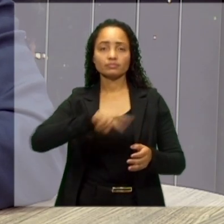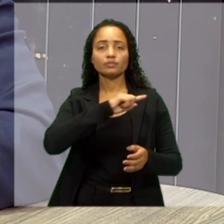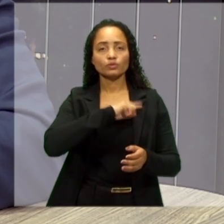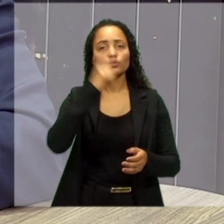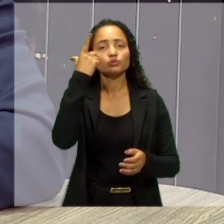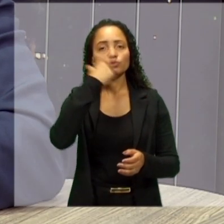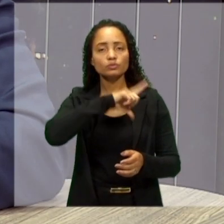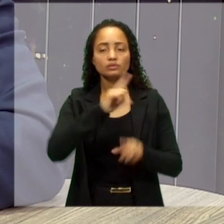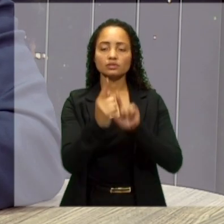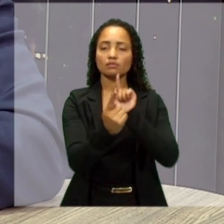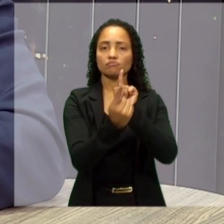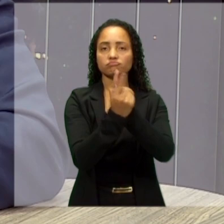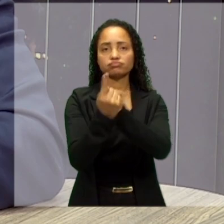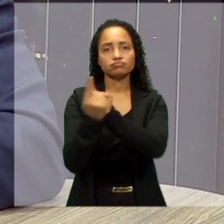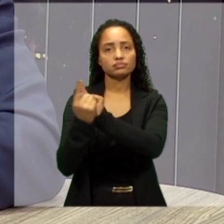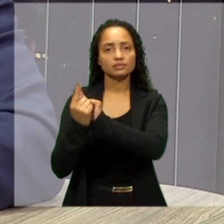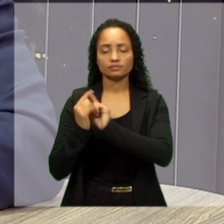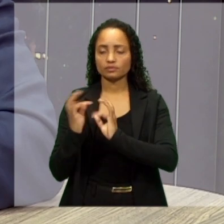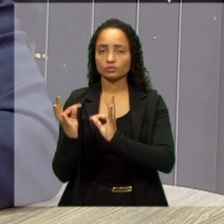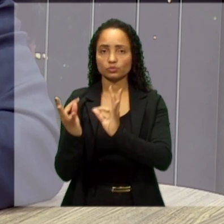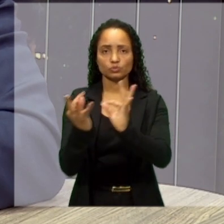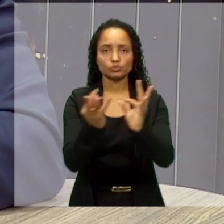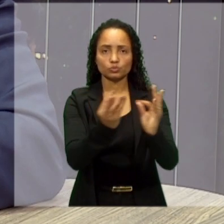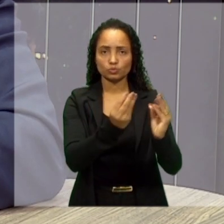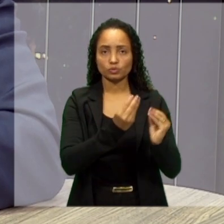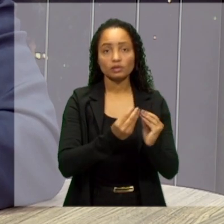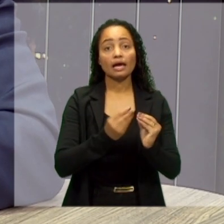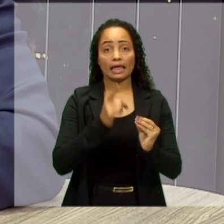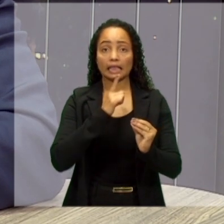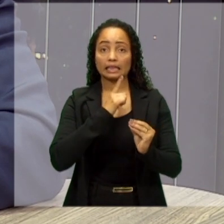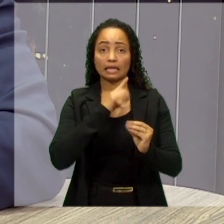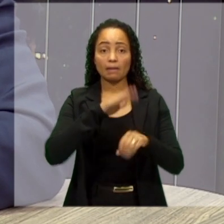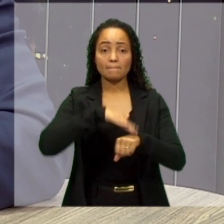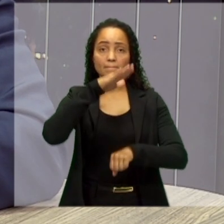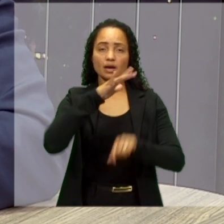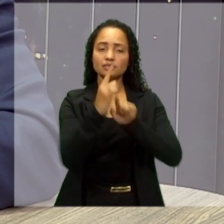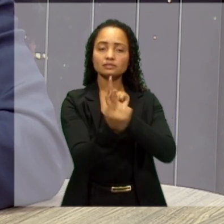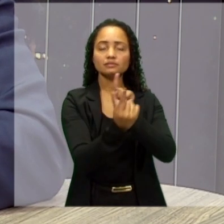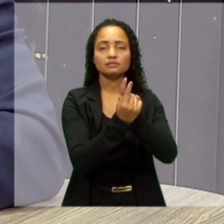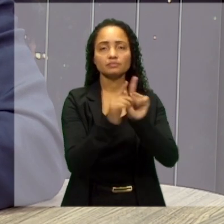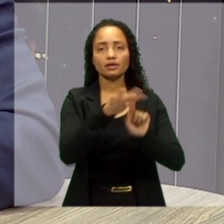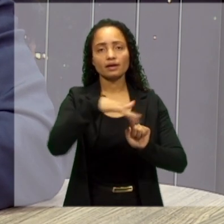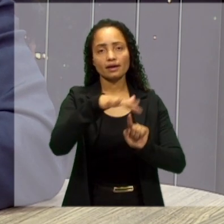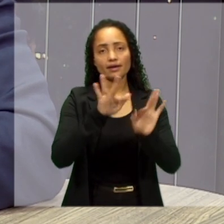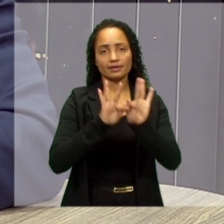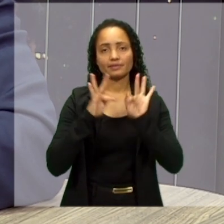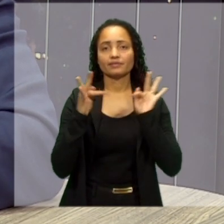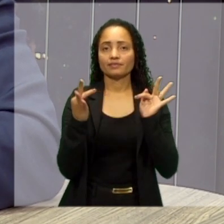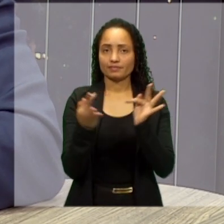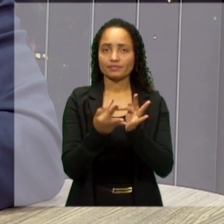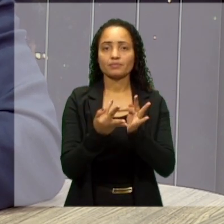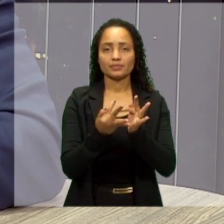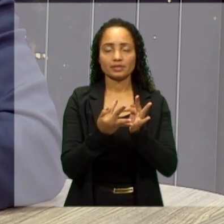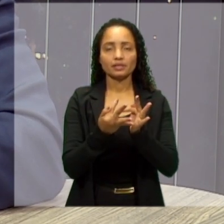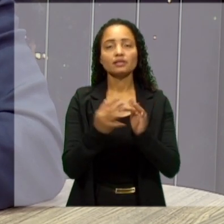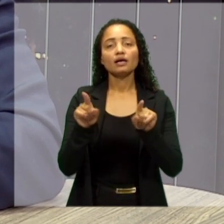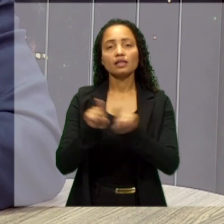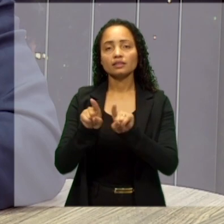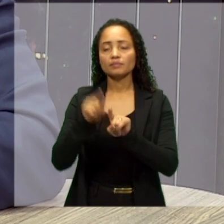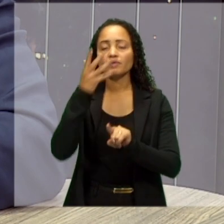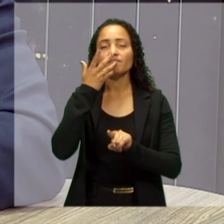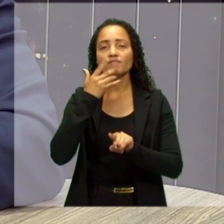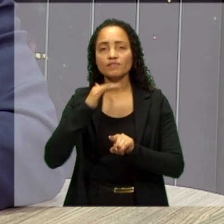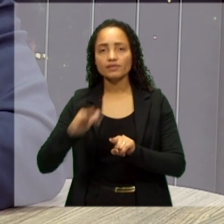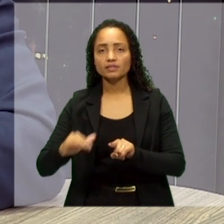as demandas. Então, uma atuação muito forte na área da família. Os números são bem expressivos. A infância e juventude